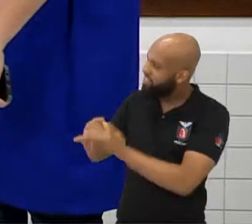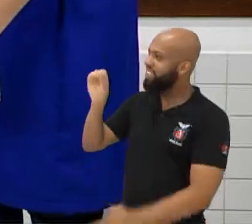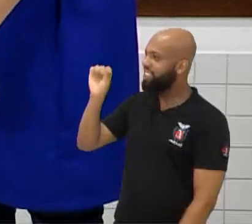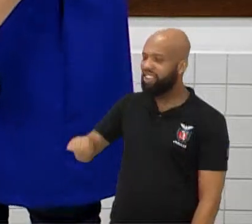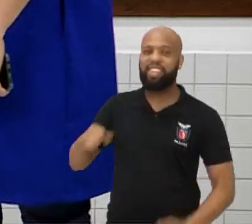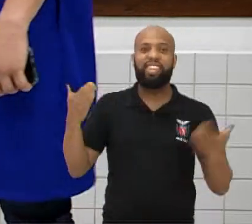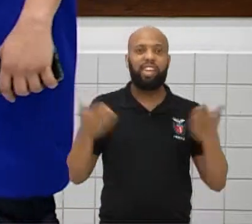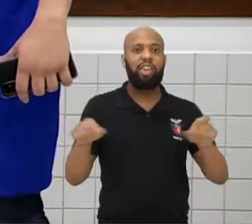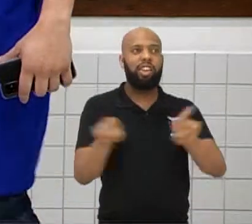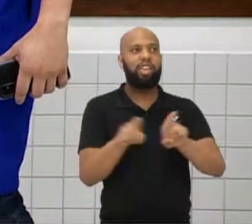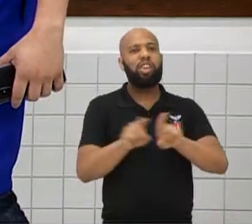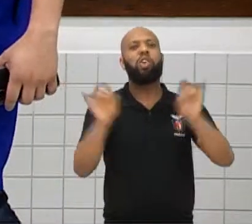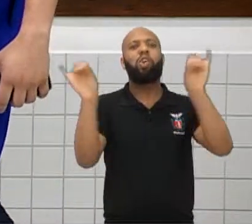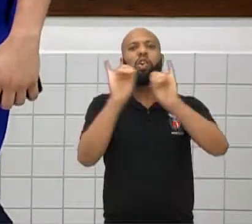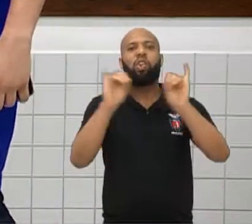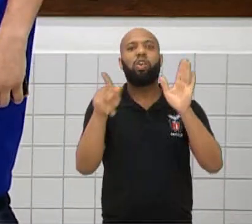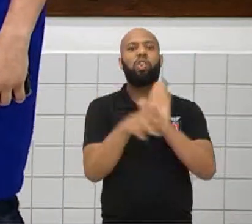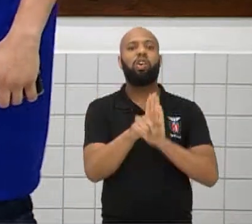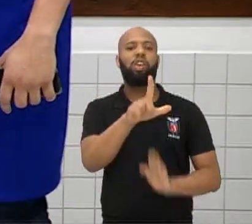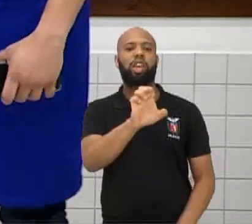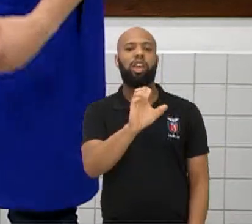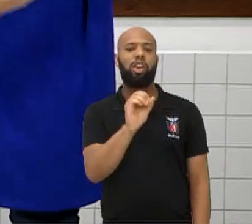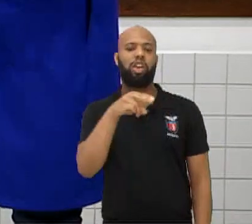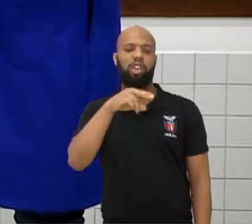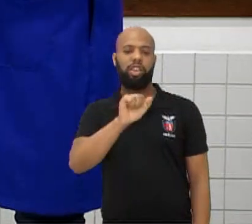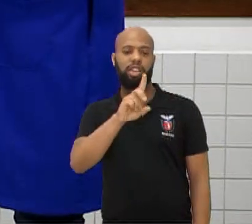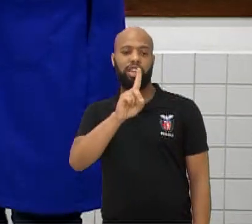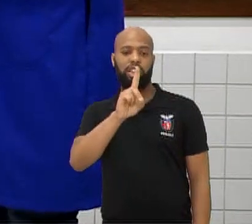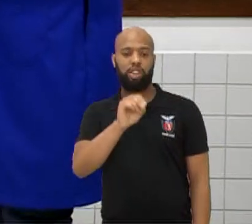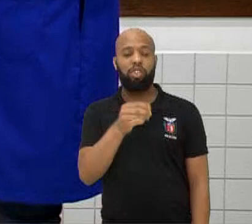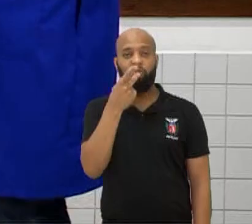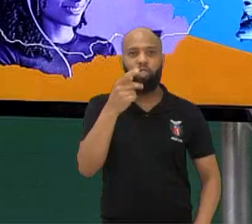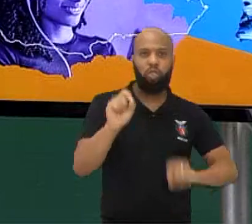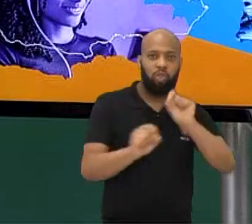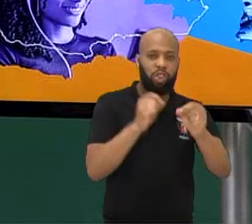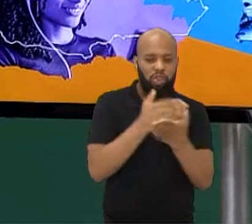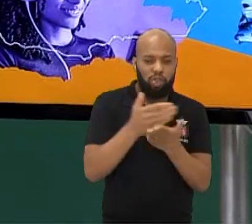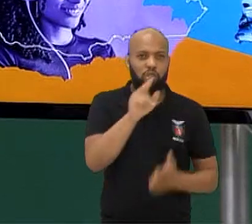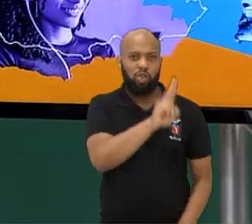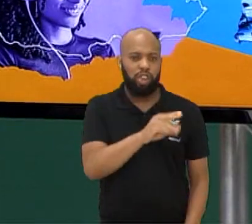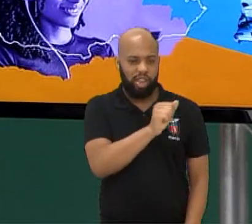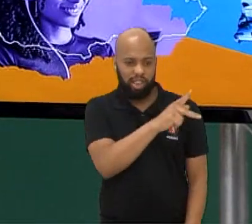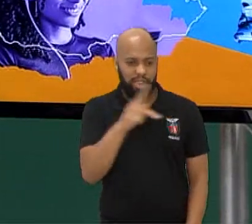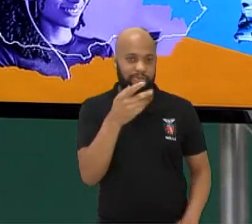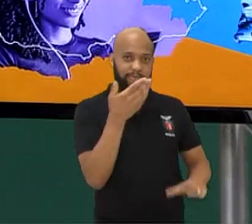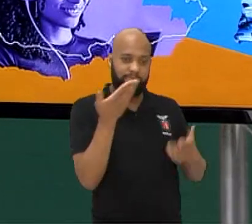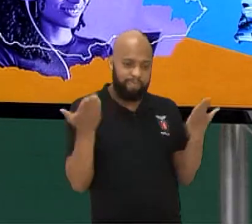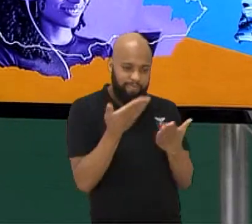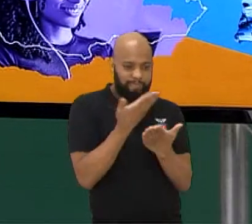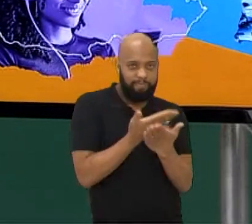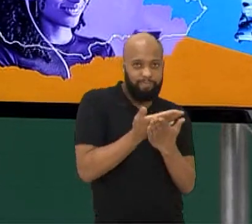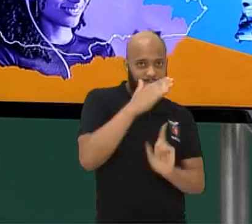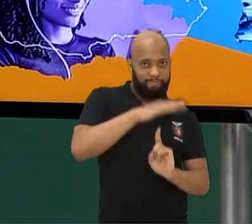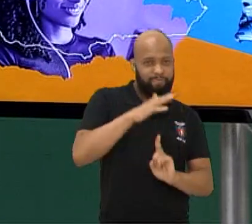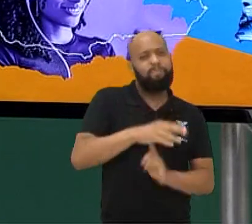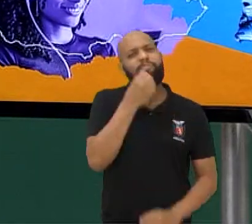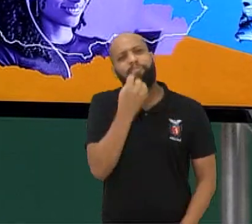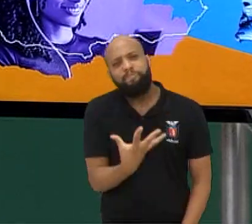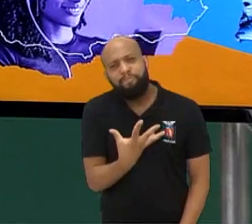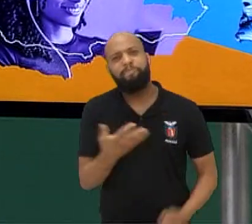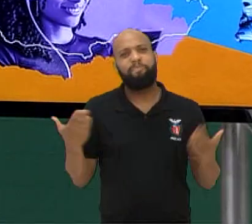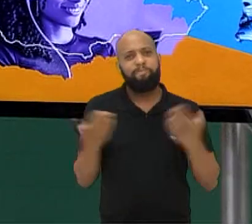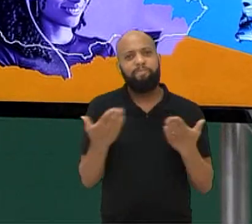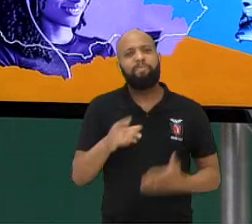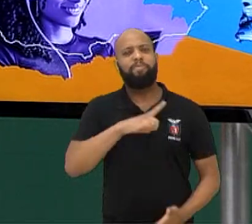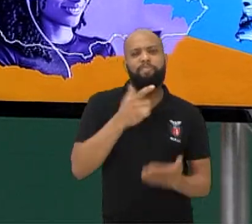E eu gostaria de já mandar um oi para o Leonardo de Paysandu, que acabou de me informar aqui que ele começou a usar o aplicativo Aula Paraná agora. Muito bom, Leonardo. Vamos